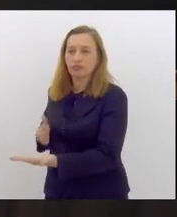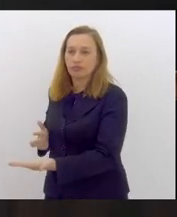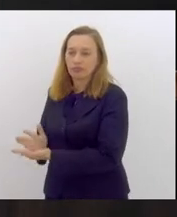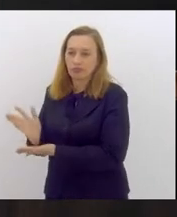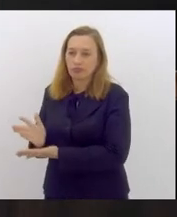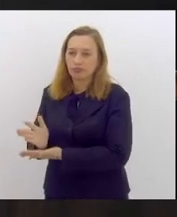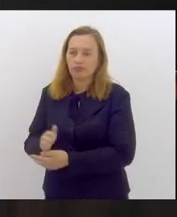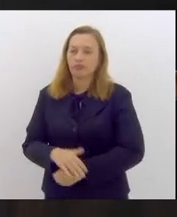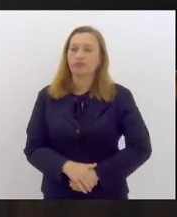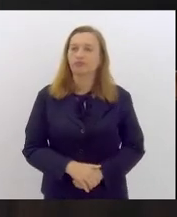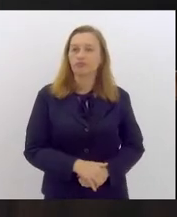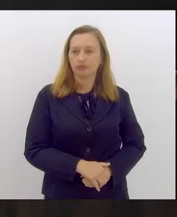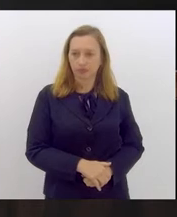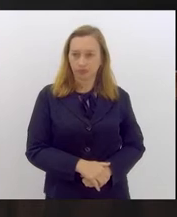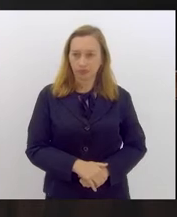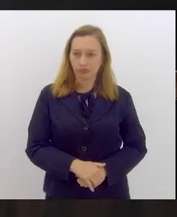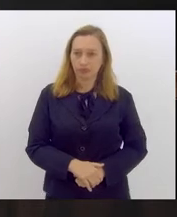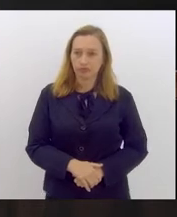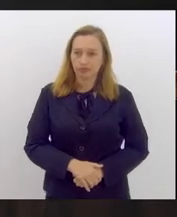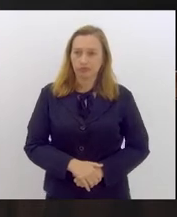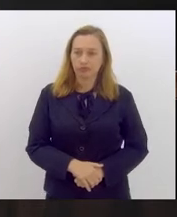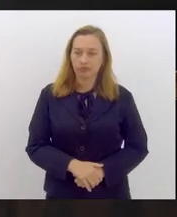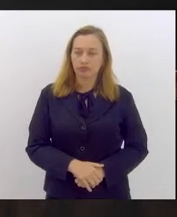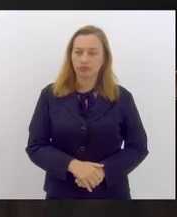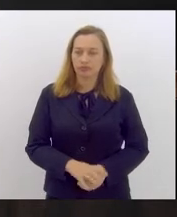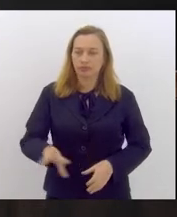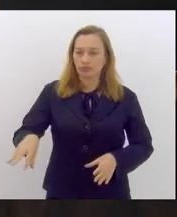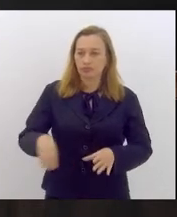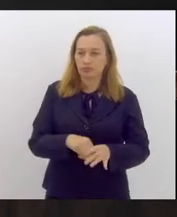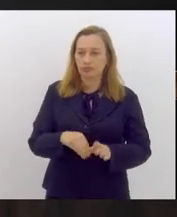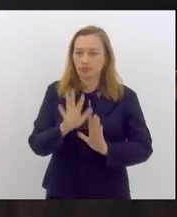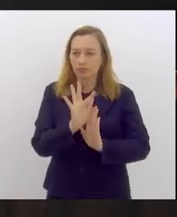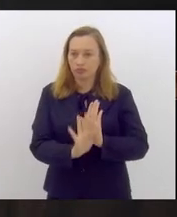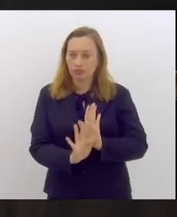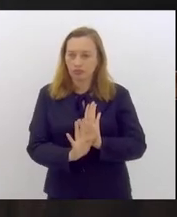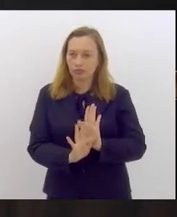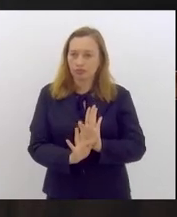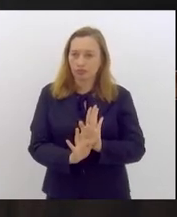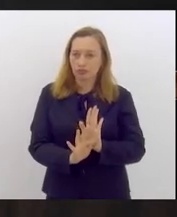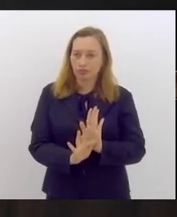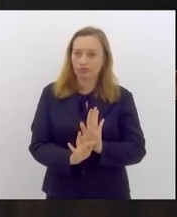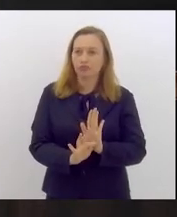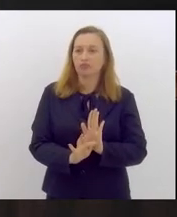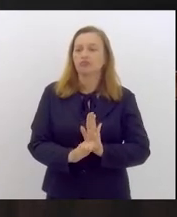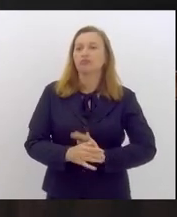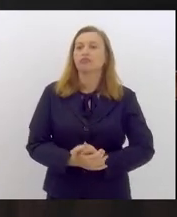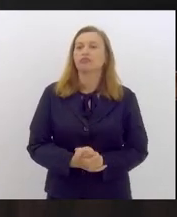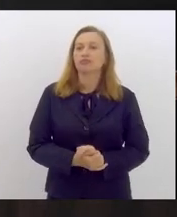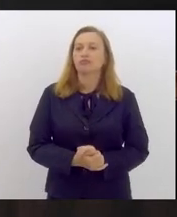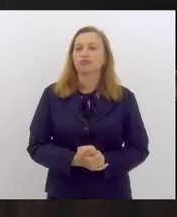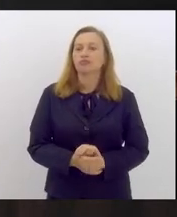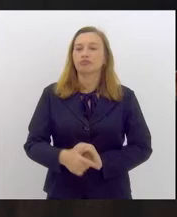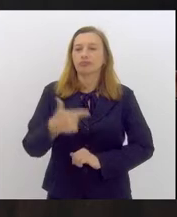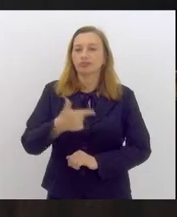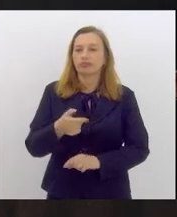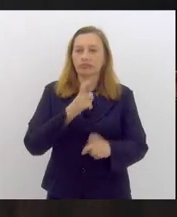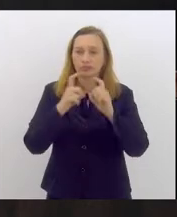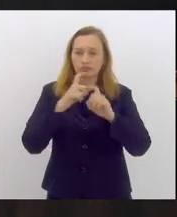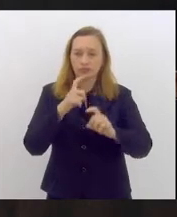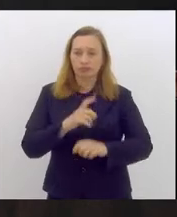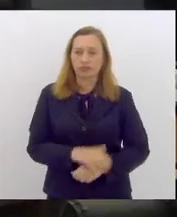estão, aprovado. Vai incorporar o texto e vai à redação do vencido. Para a segunda